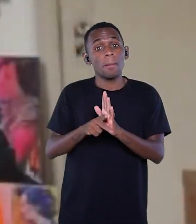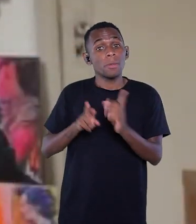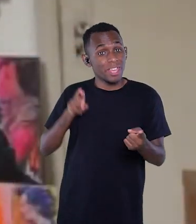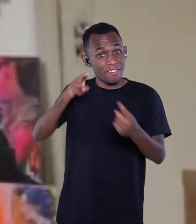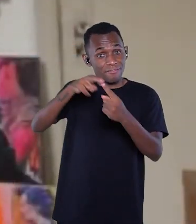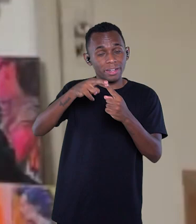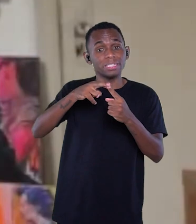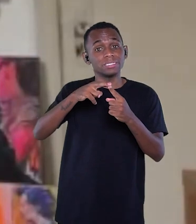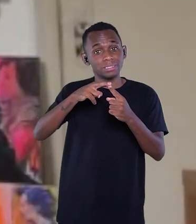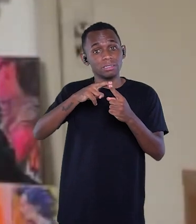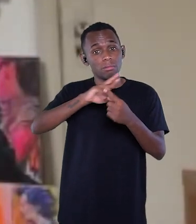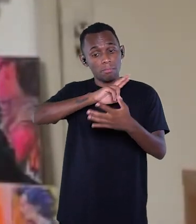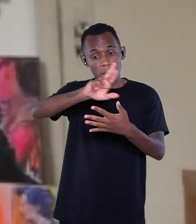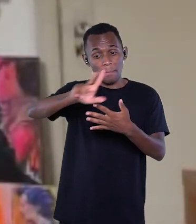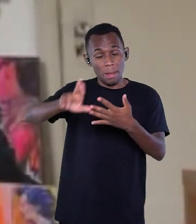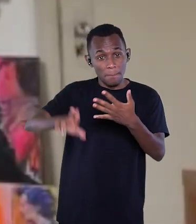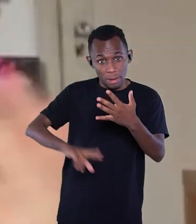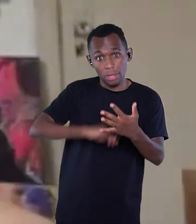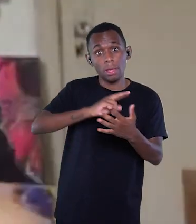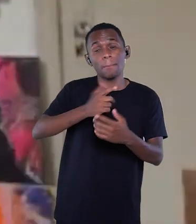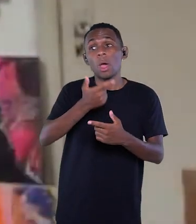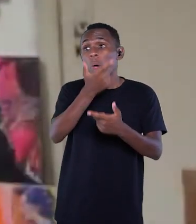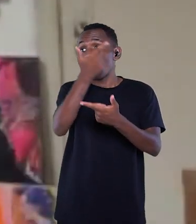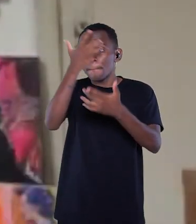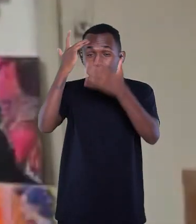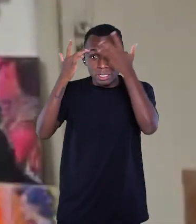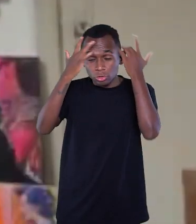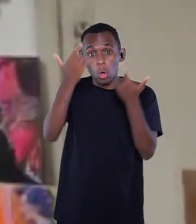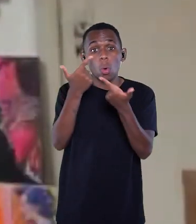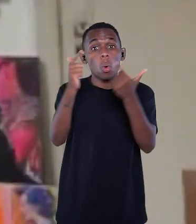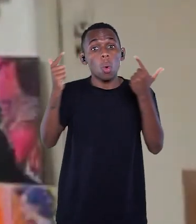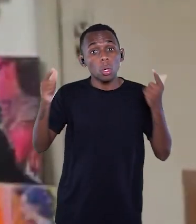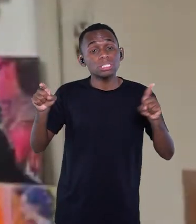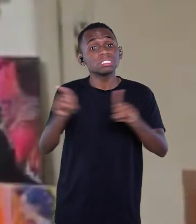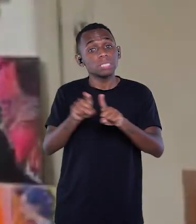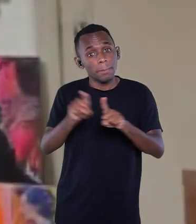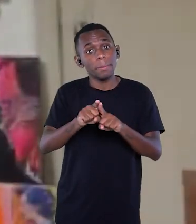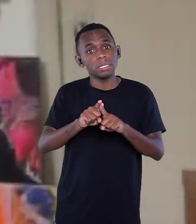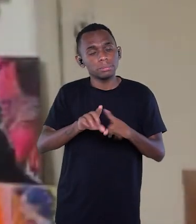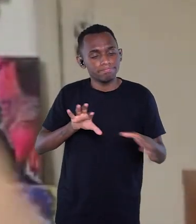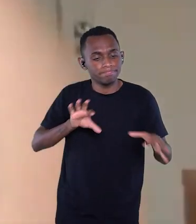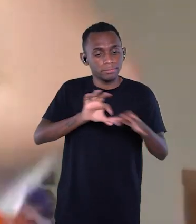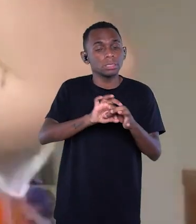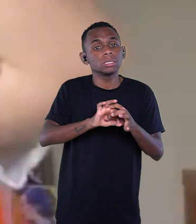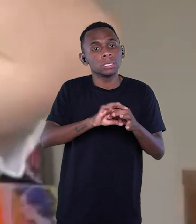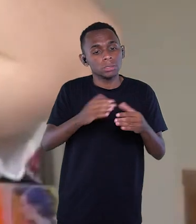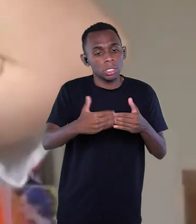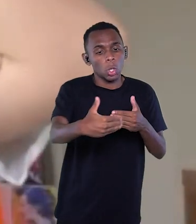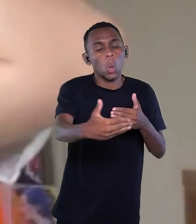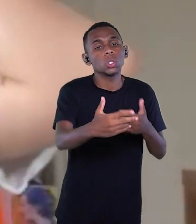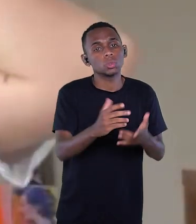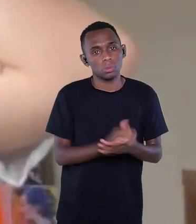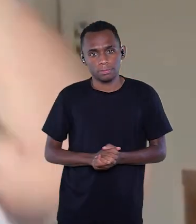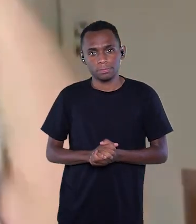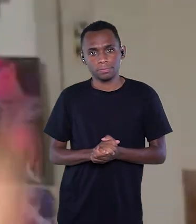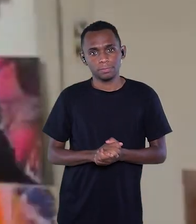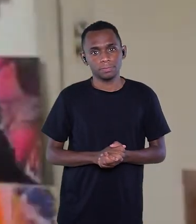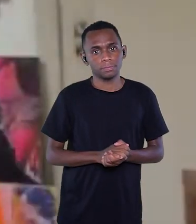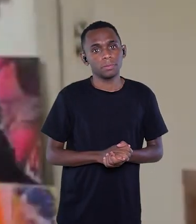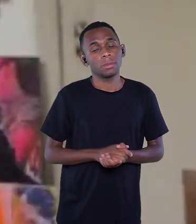referências, de uma maneira, inclusive, para que outras pessoas consigam partir daí para outras, assim, né? É